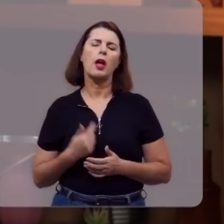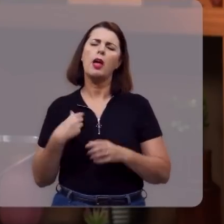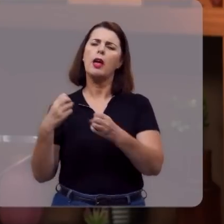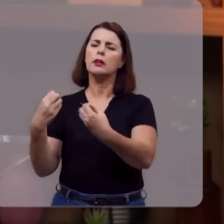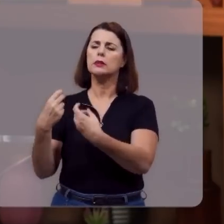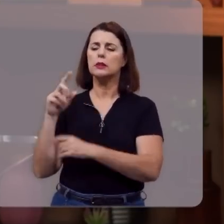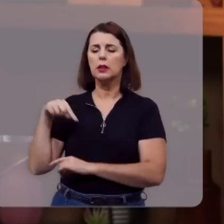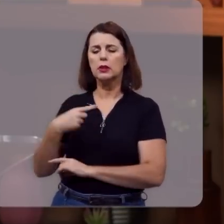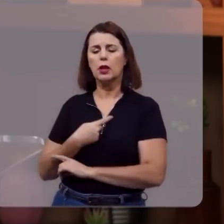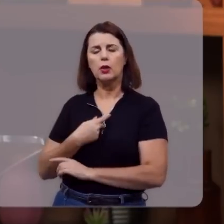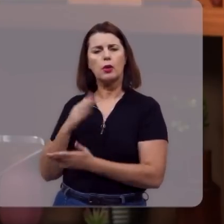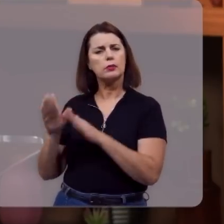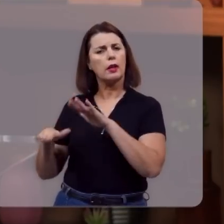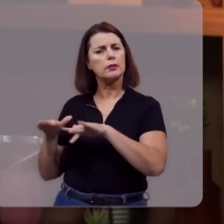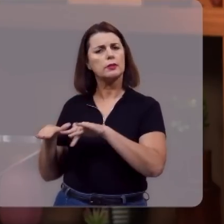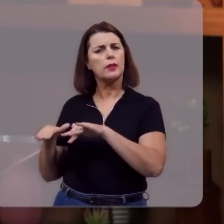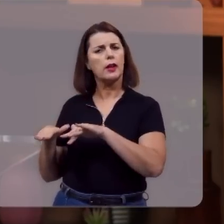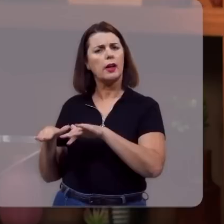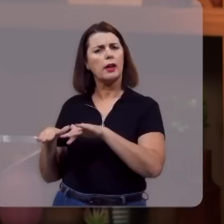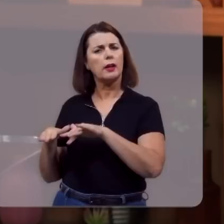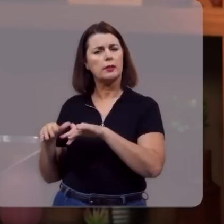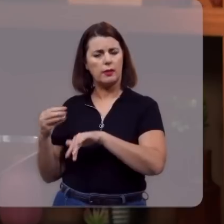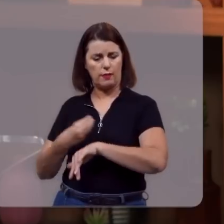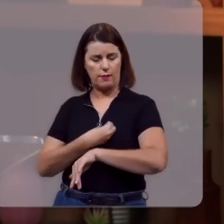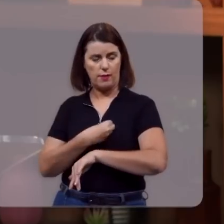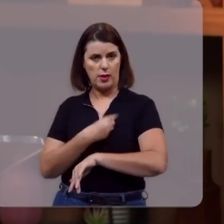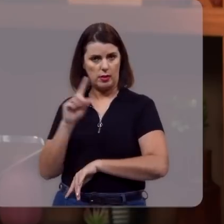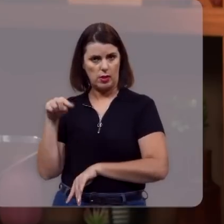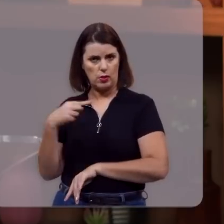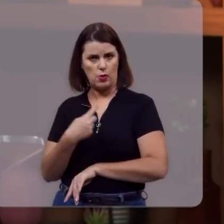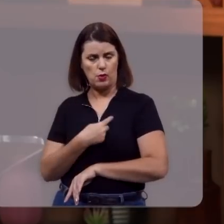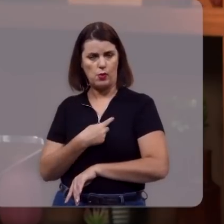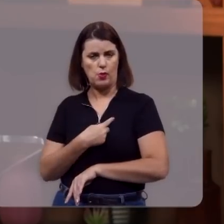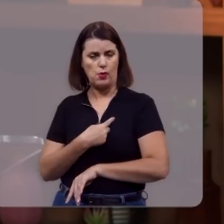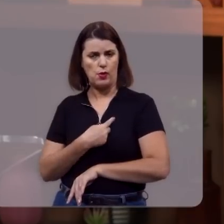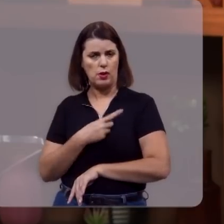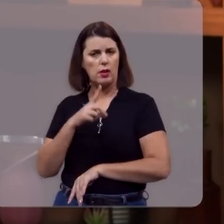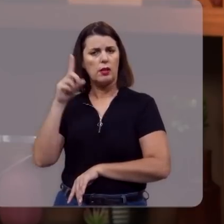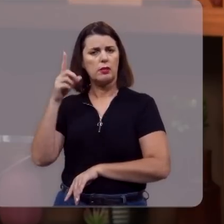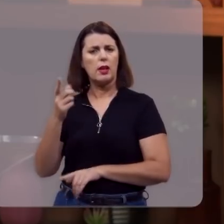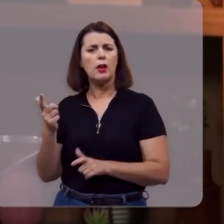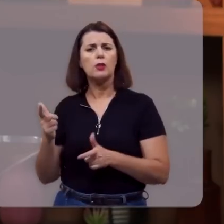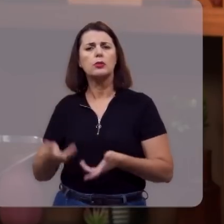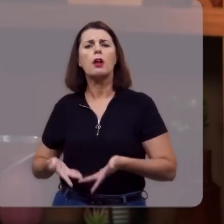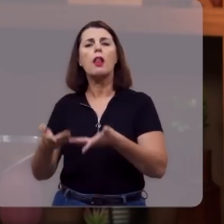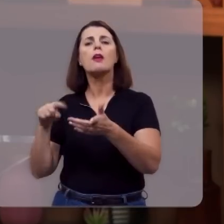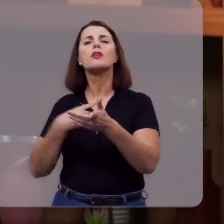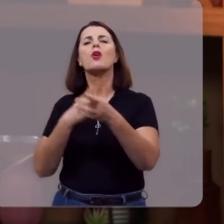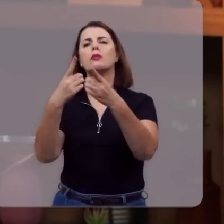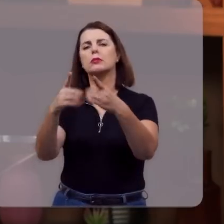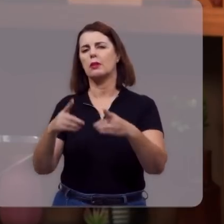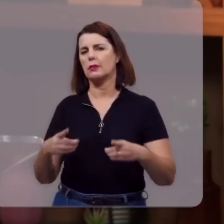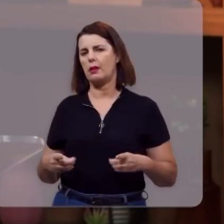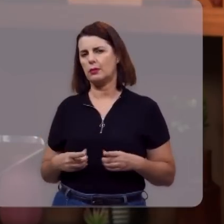nos ensina que, muitas vezes, na jornada da vida, Deus nos leva para um deserto.